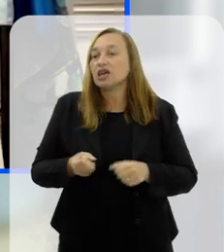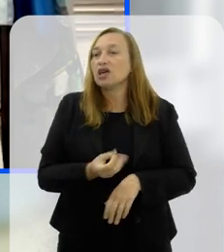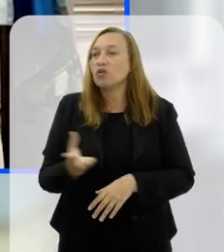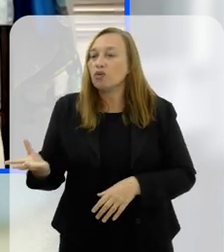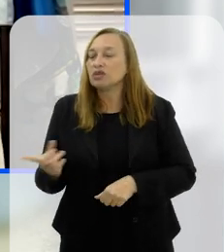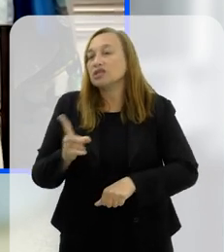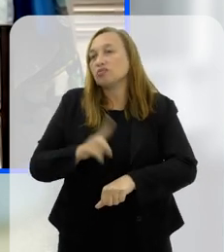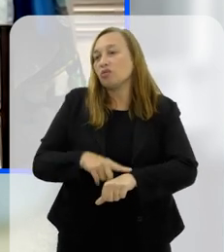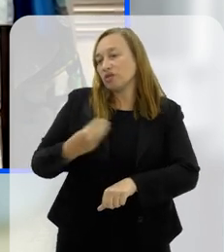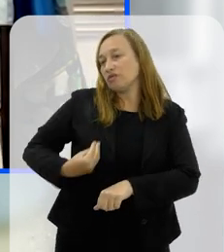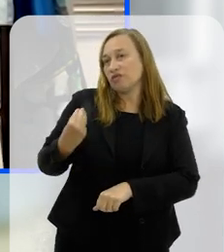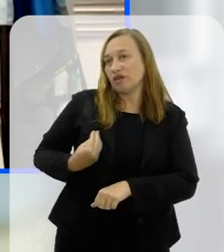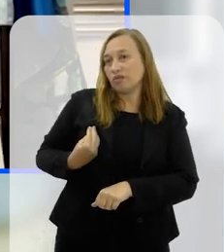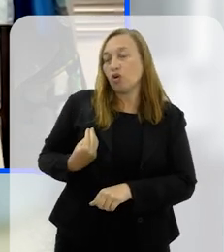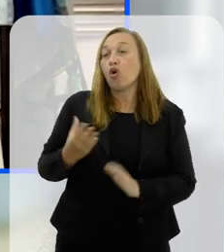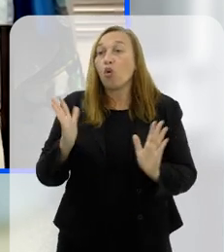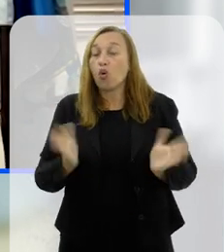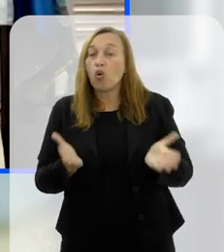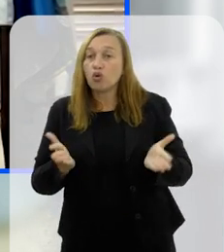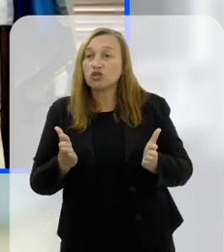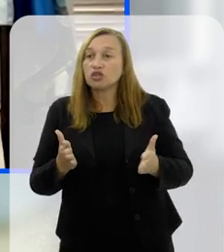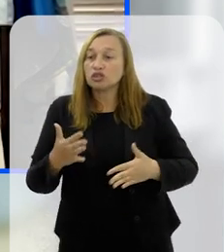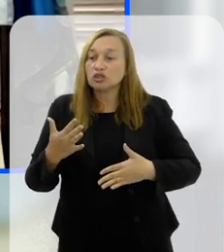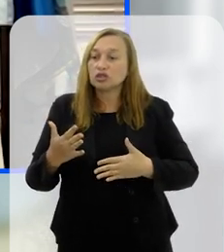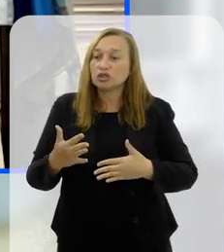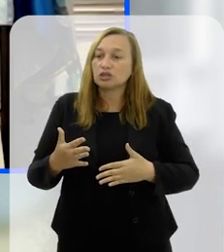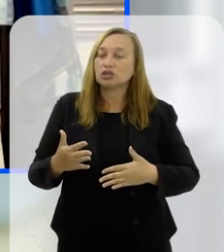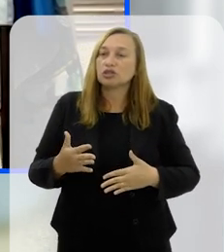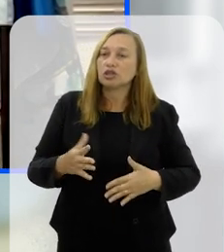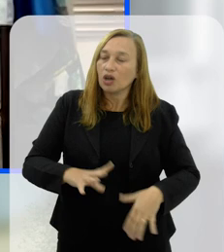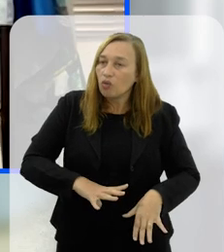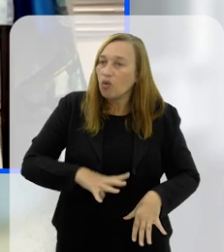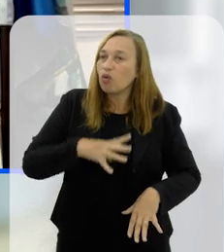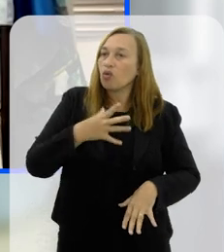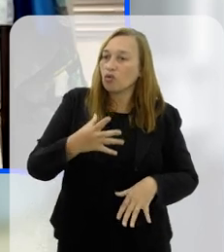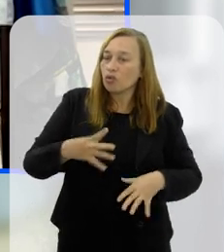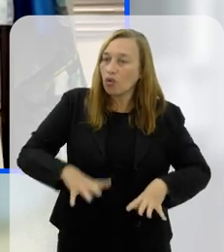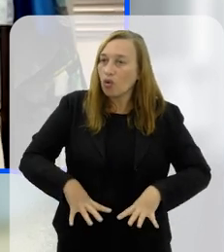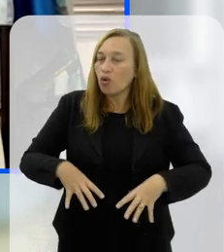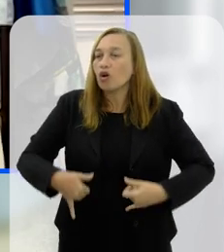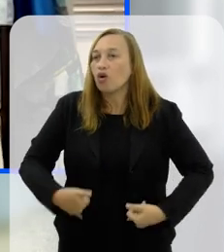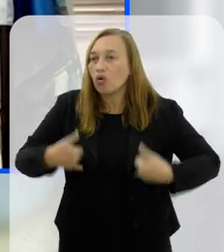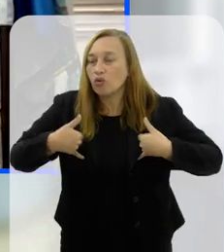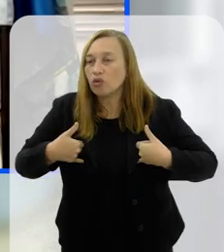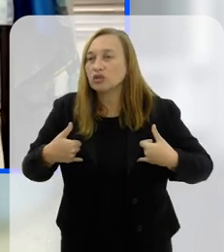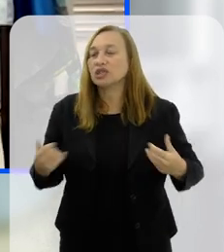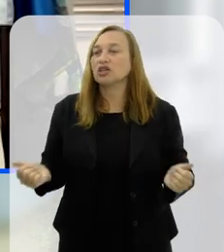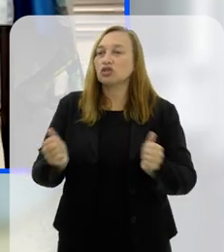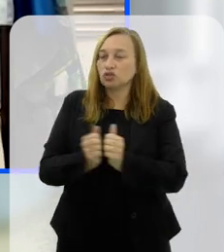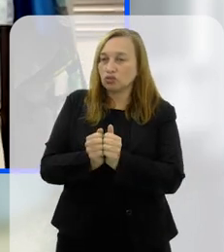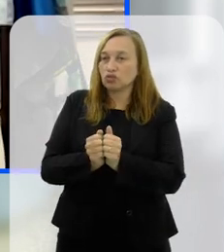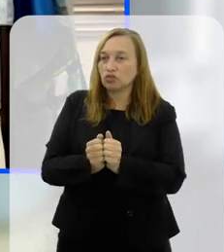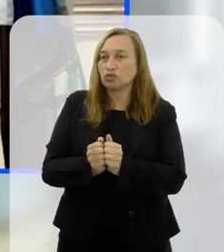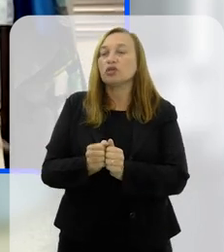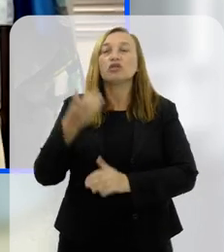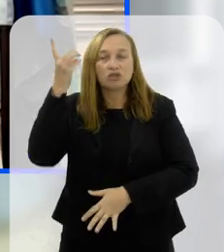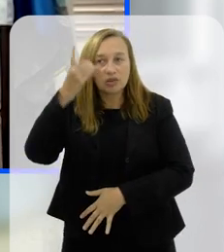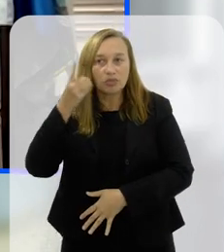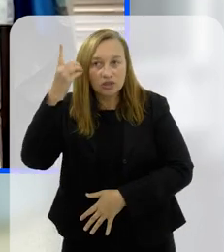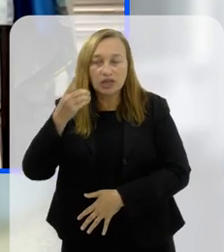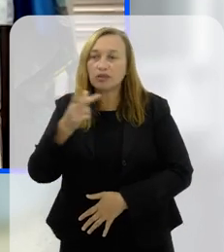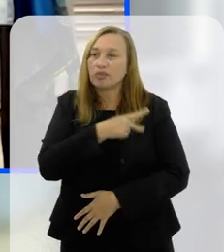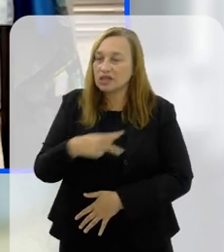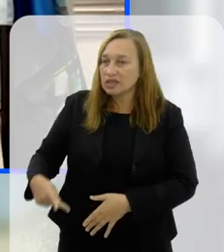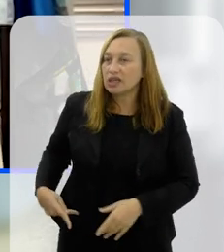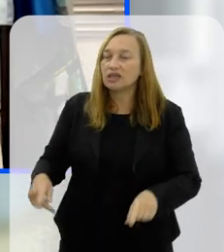tá nesse momento que hoje é um privilégio ela está lá com o presidente eu estar aqui como Deputado junto com o